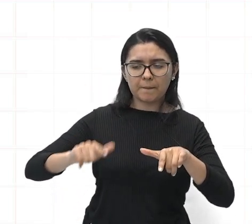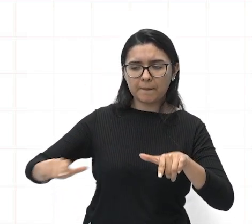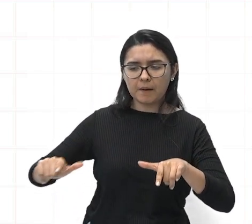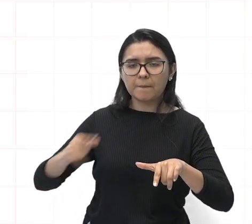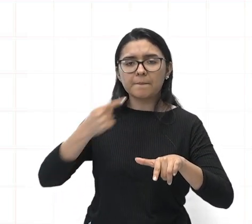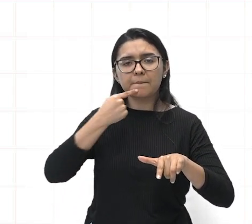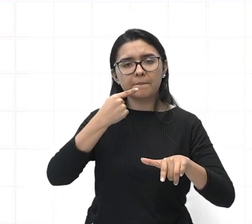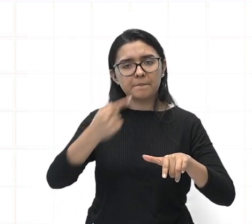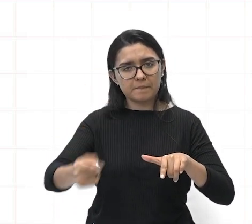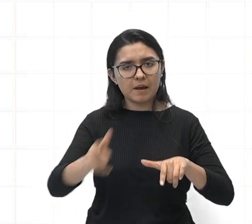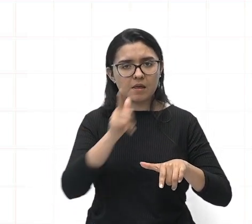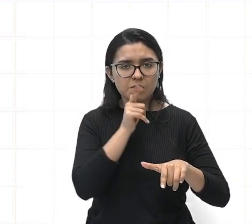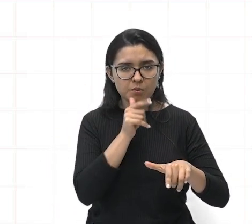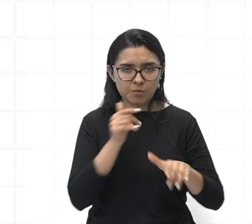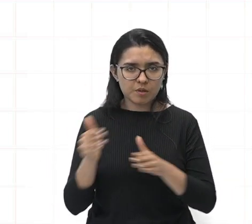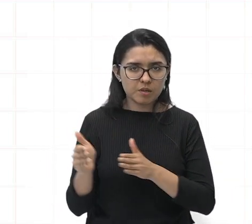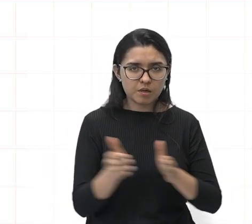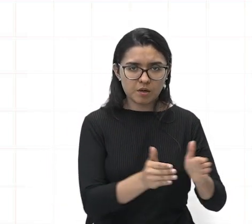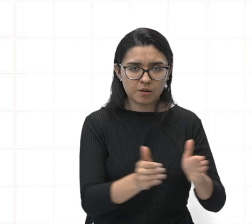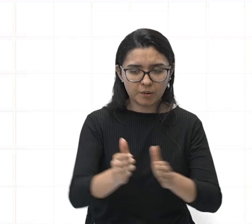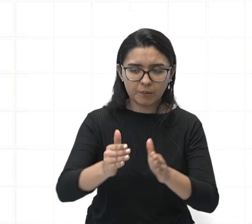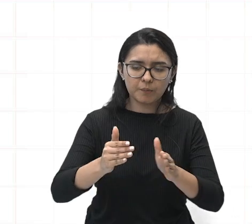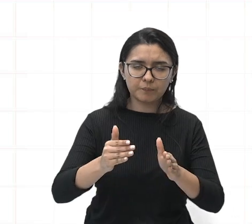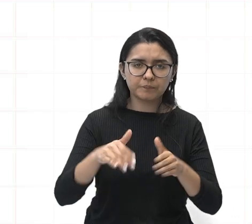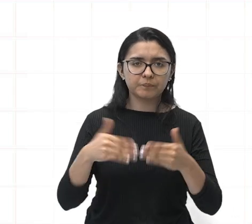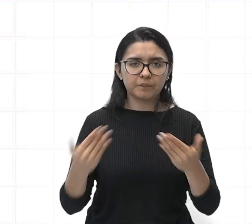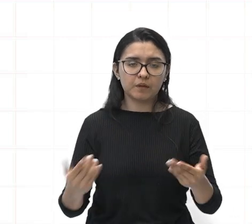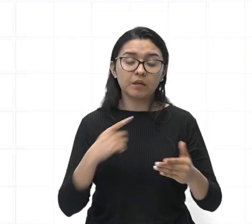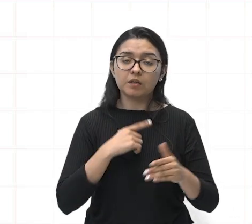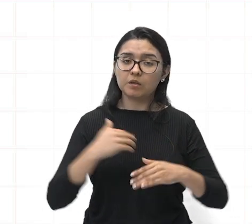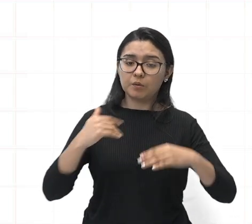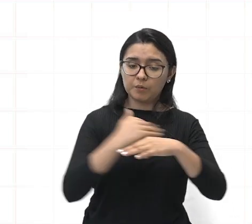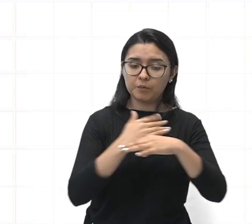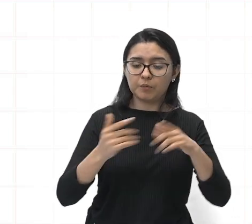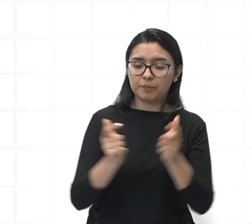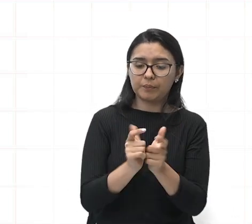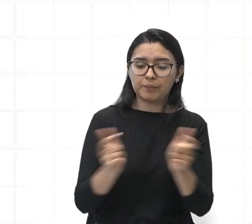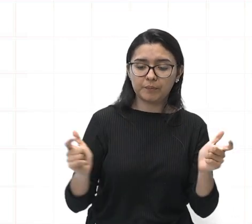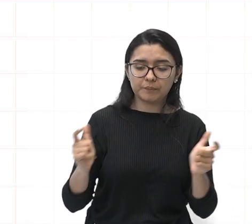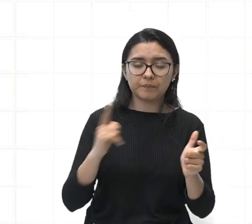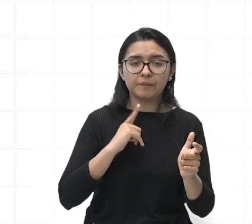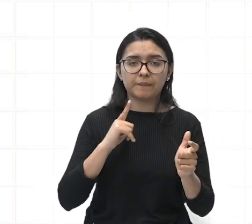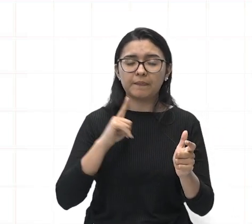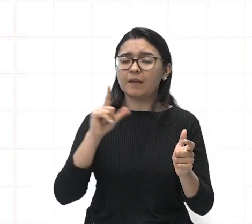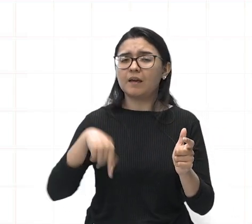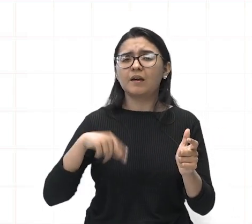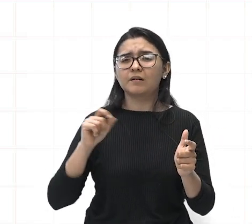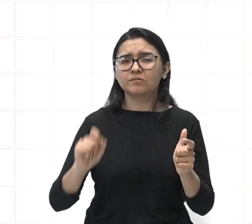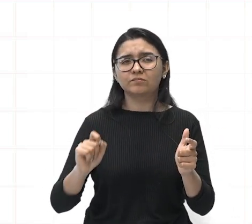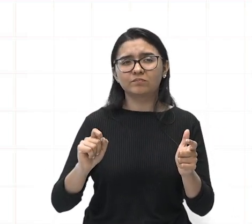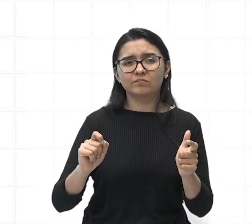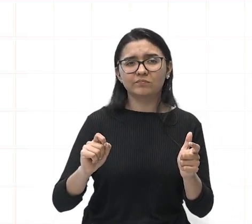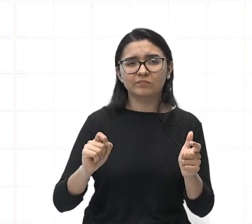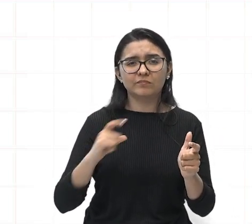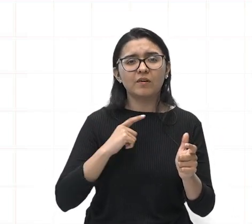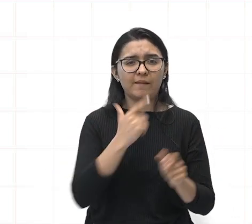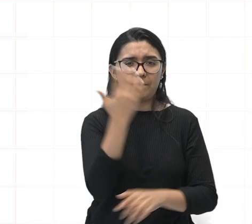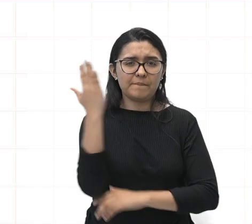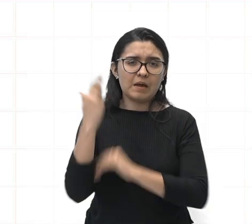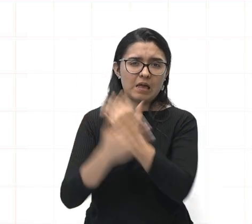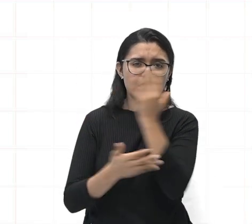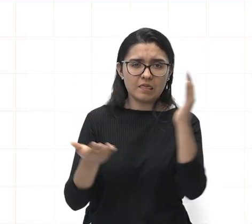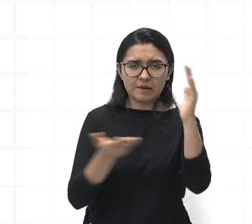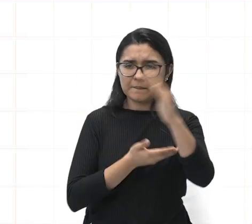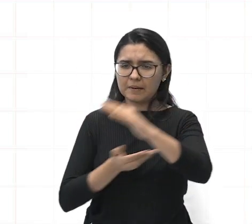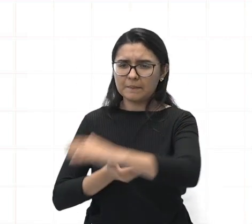ficam próximo aos cursos d'água, né? Então, a expansão urbana, muitas vezes ela vem acompanhada ali desse